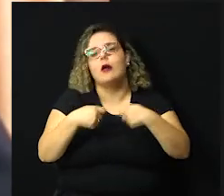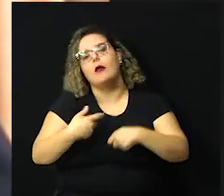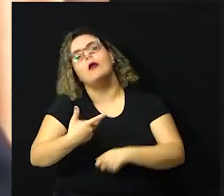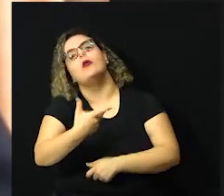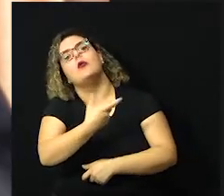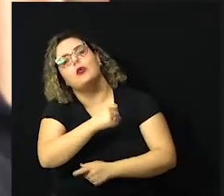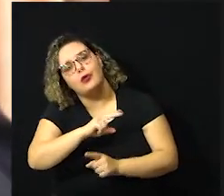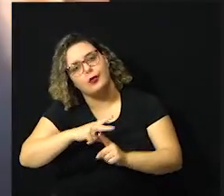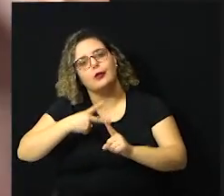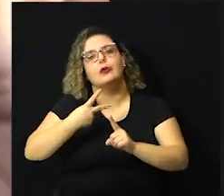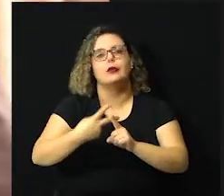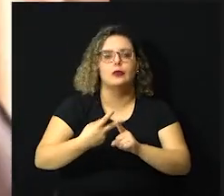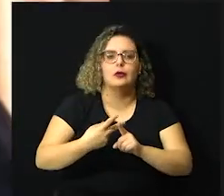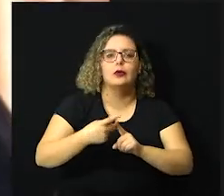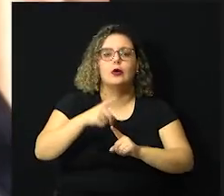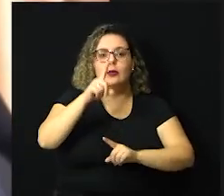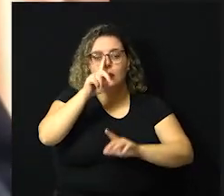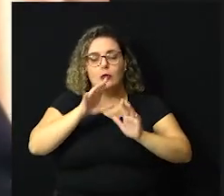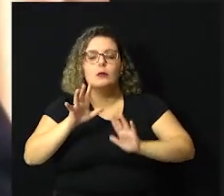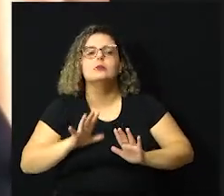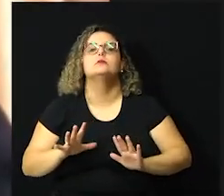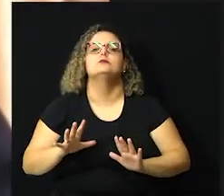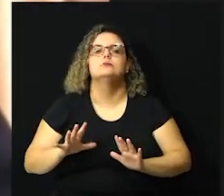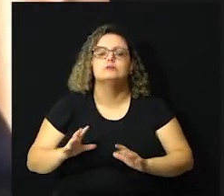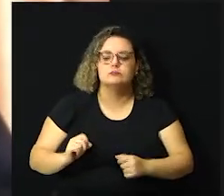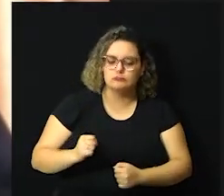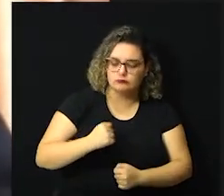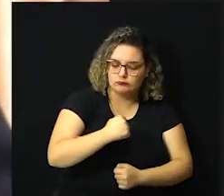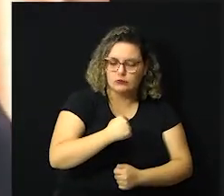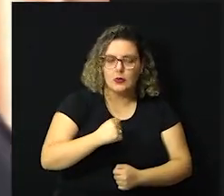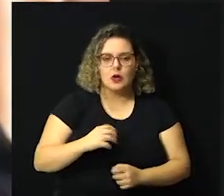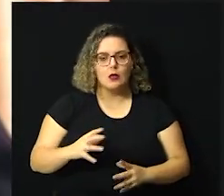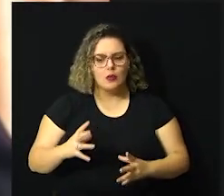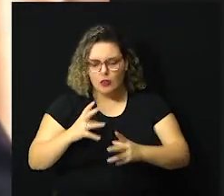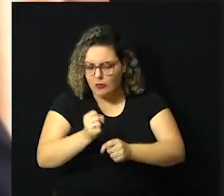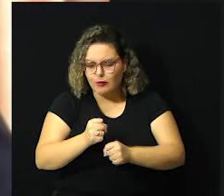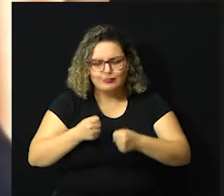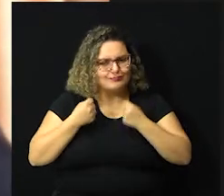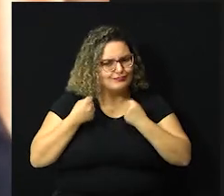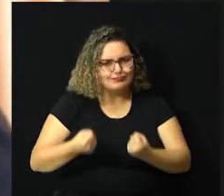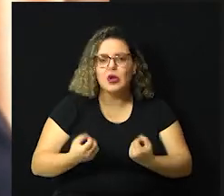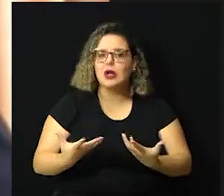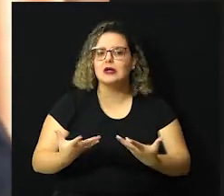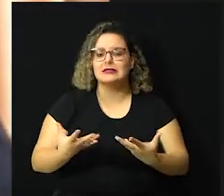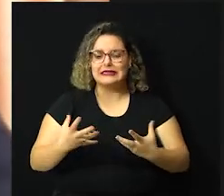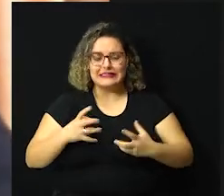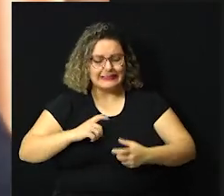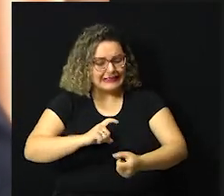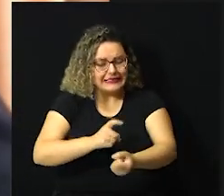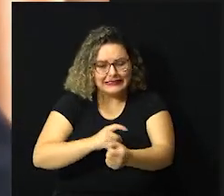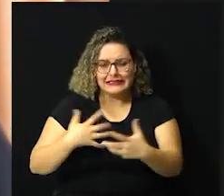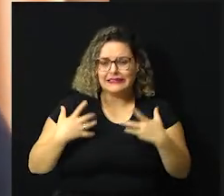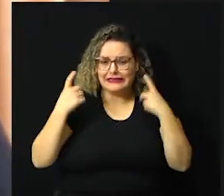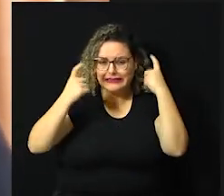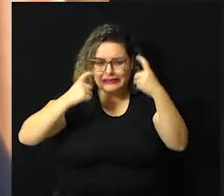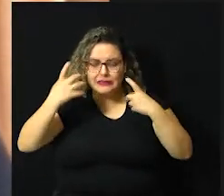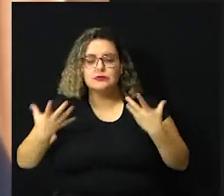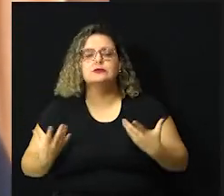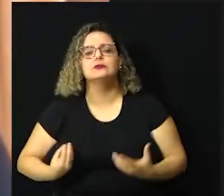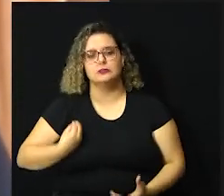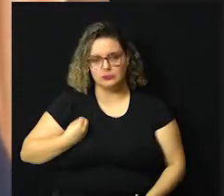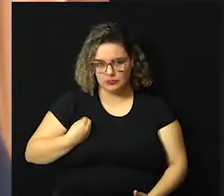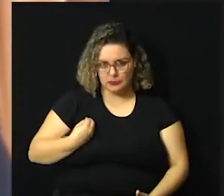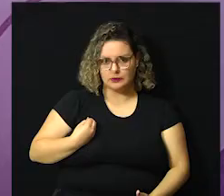dose de reforço só para manutenção, mas não com essa agressividade, com essa situação ainda de apreensão como essa atual que a gente